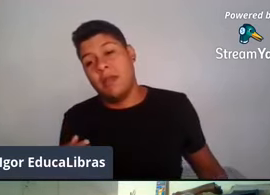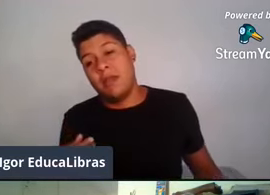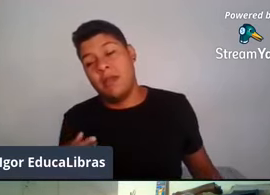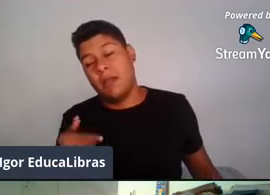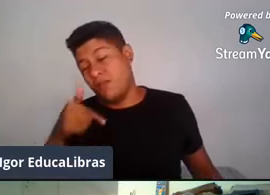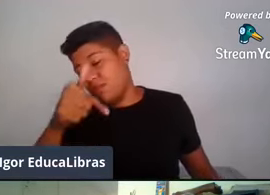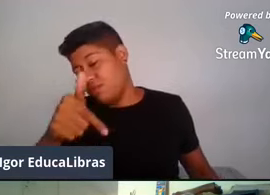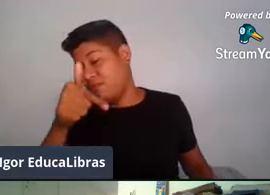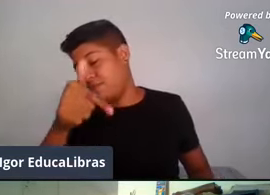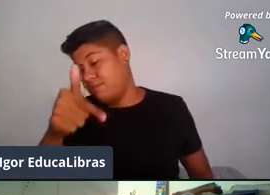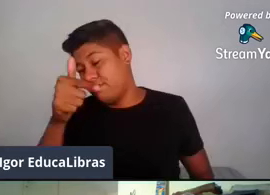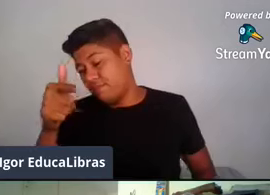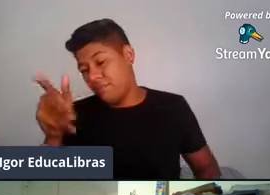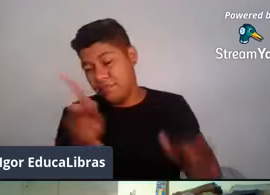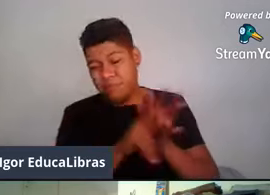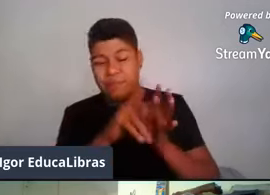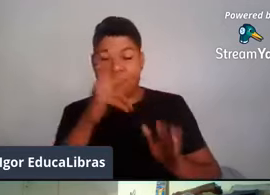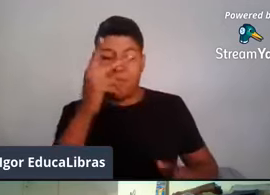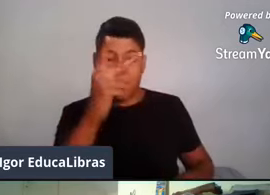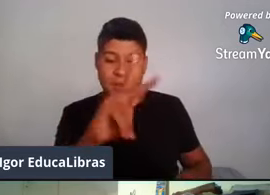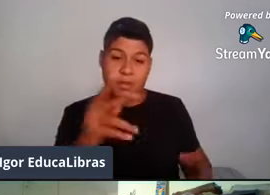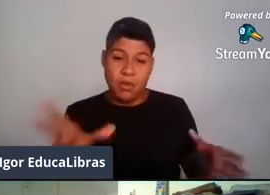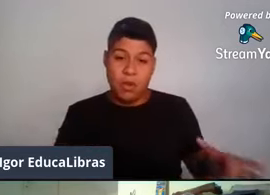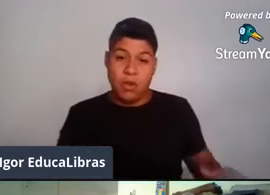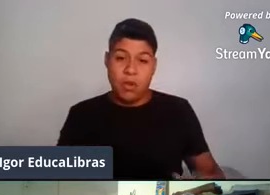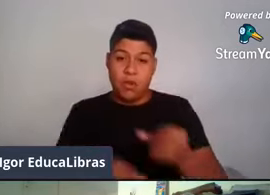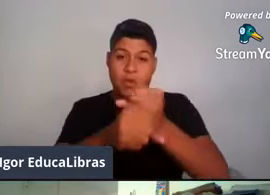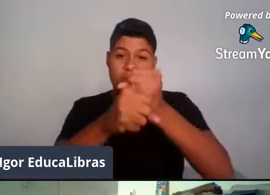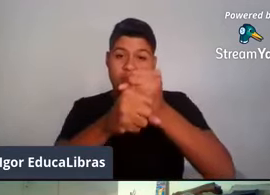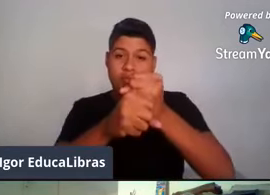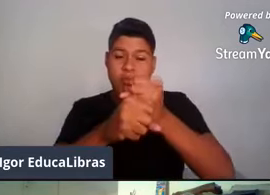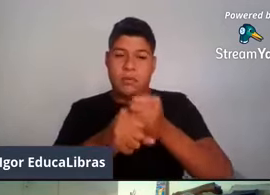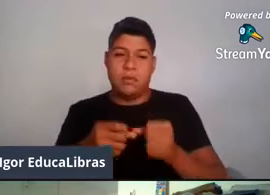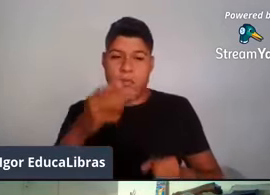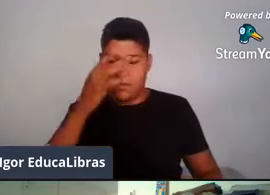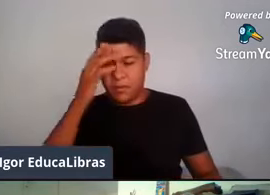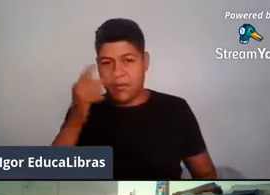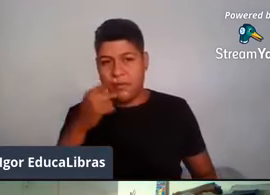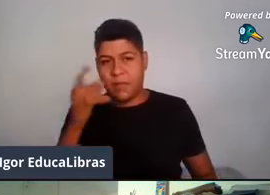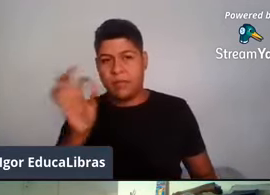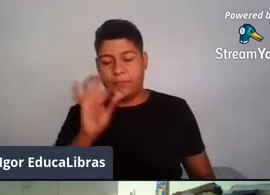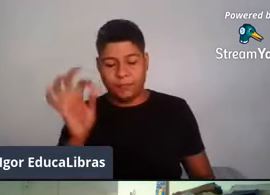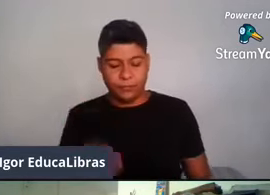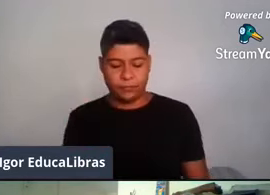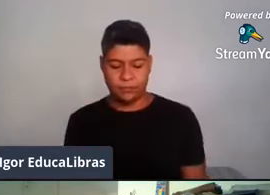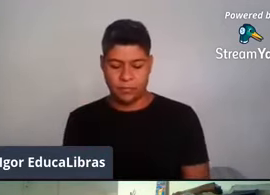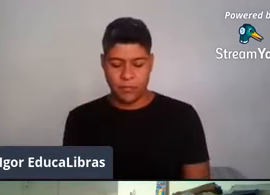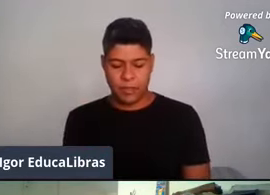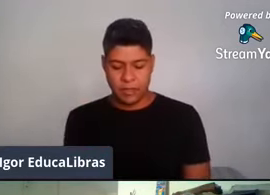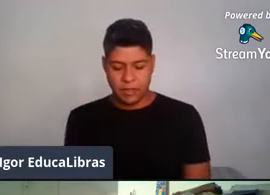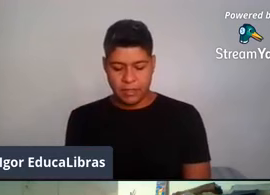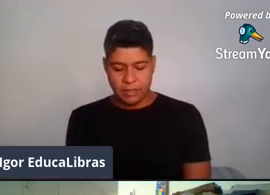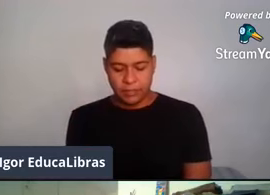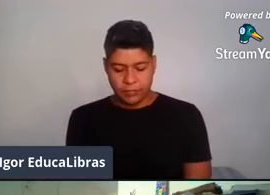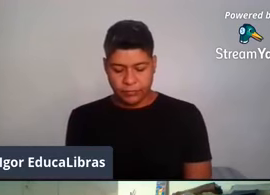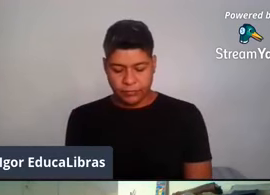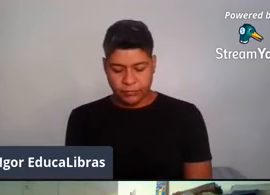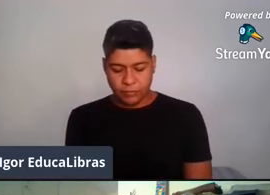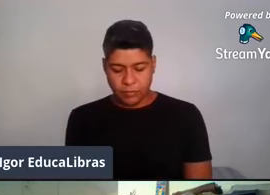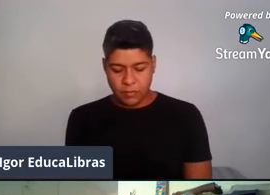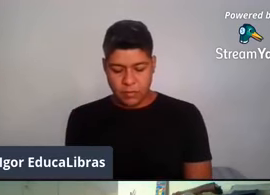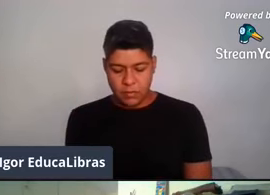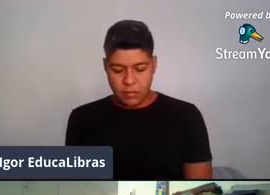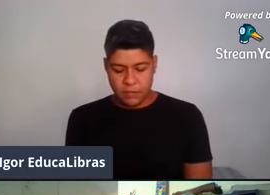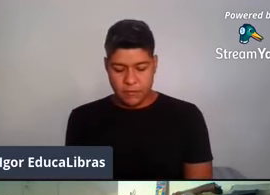seu espaço, não dá ainda para juntar todo mundo para falar. Né? Então, exatamente. Eu vejo nisso,